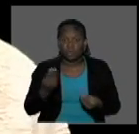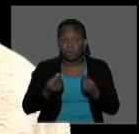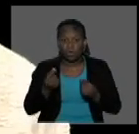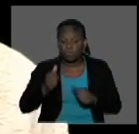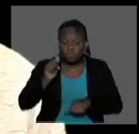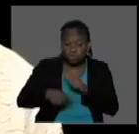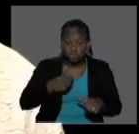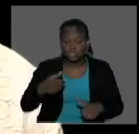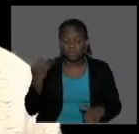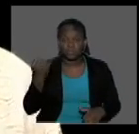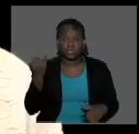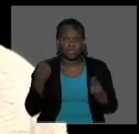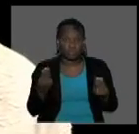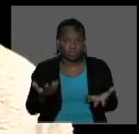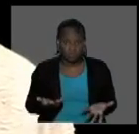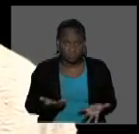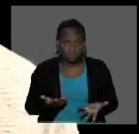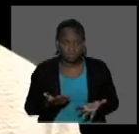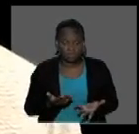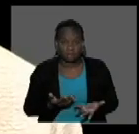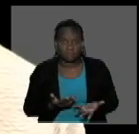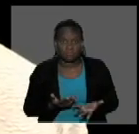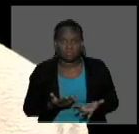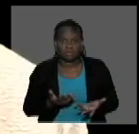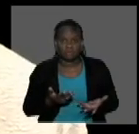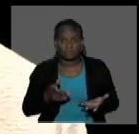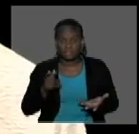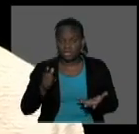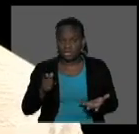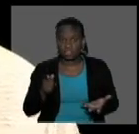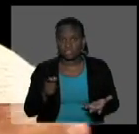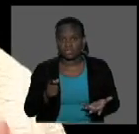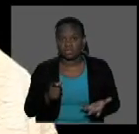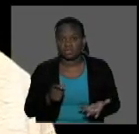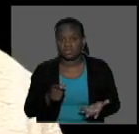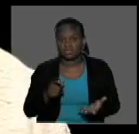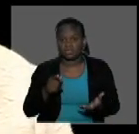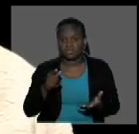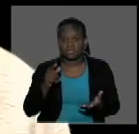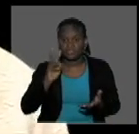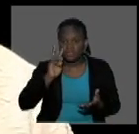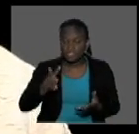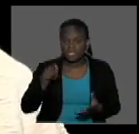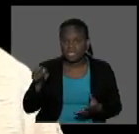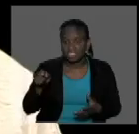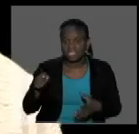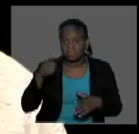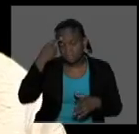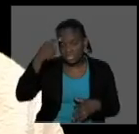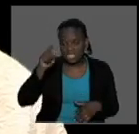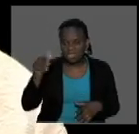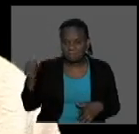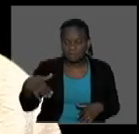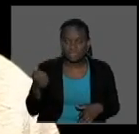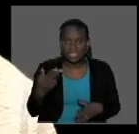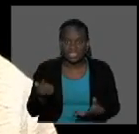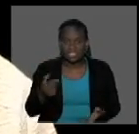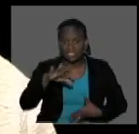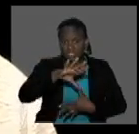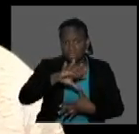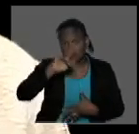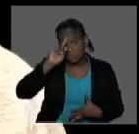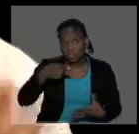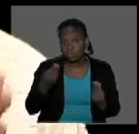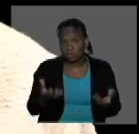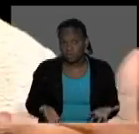gente desbanaliza, né, essa banalidade atribuída, instituída pelo